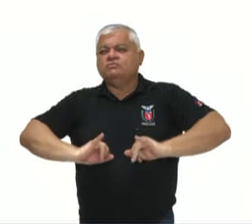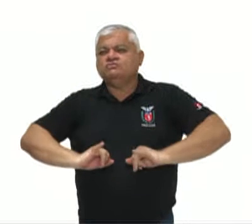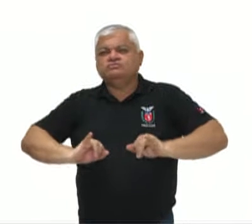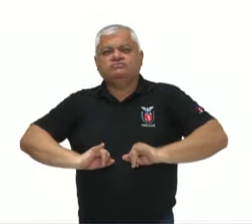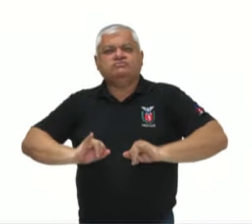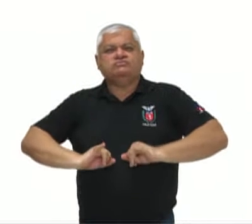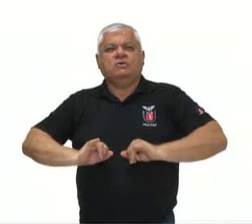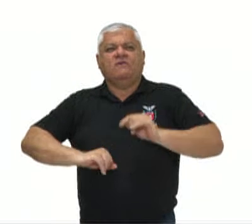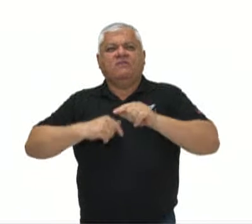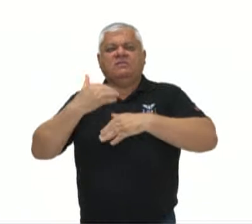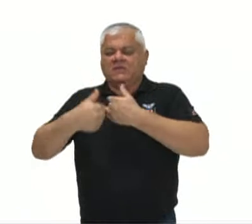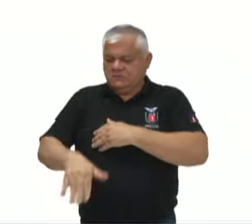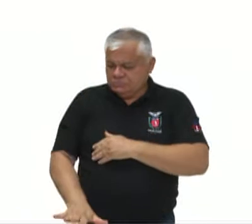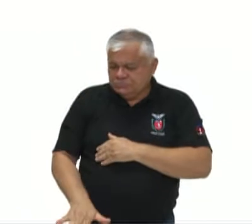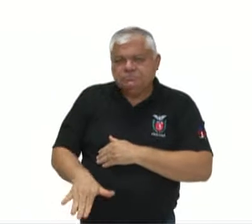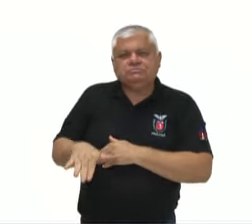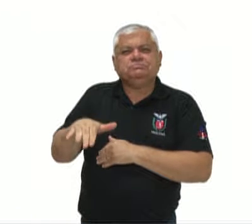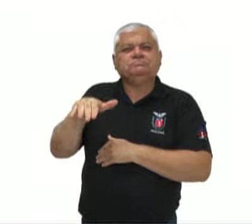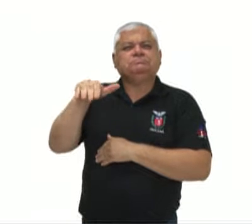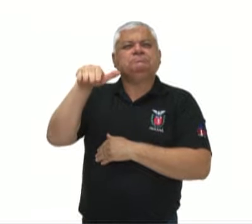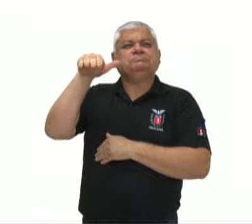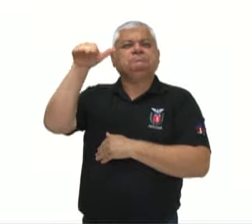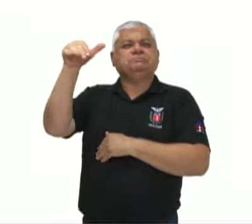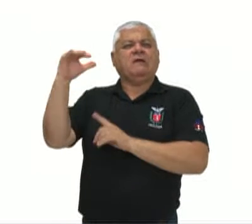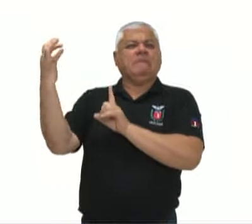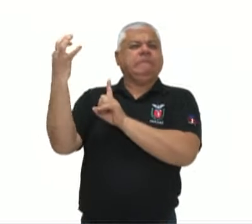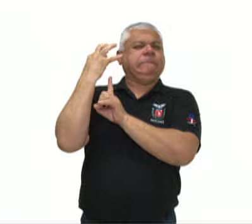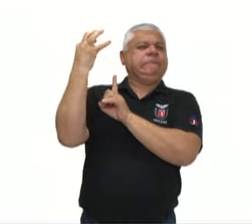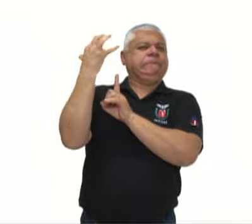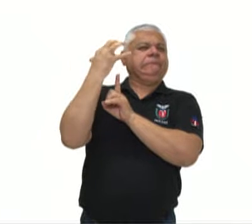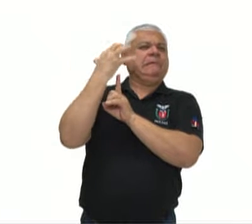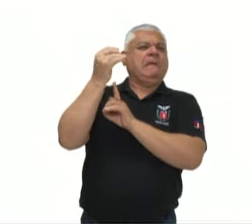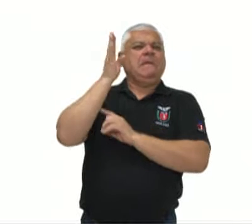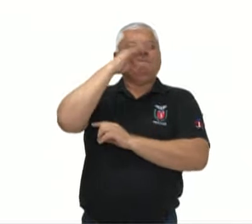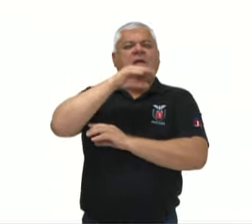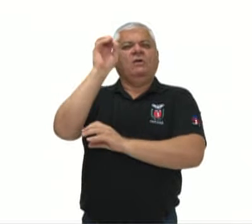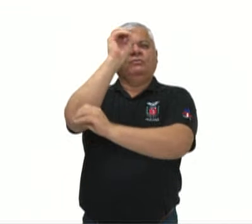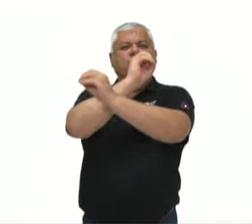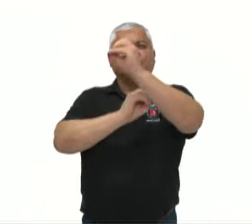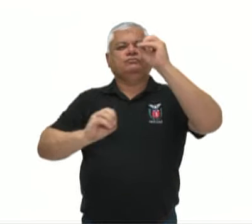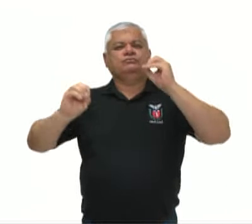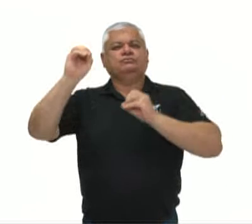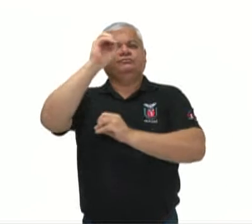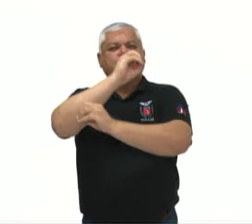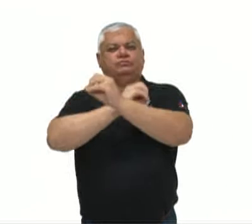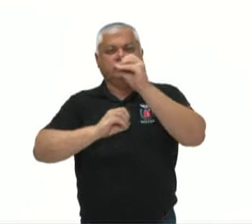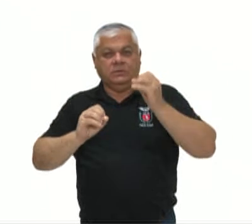a epigênesis da infância a influência má dos signos do zodíaco.